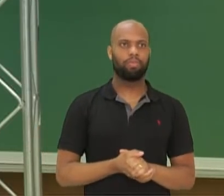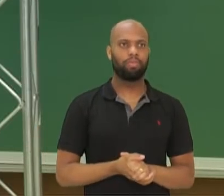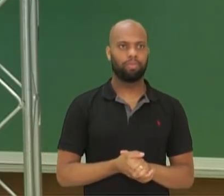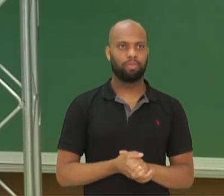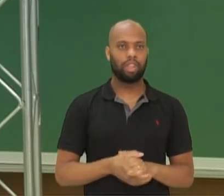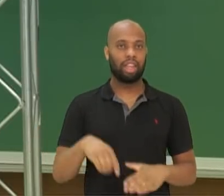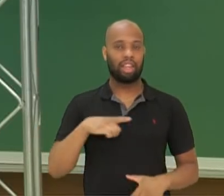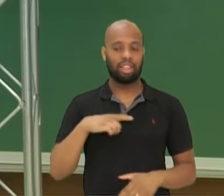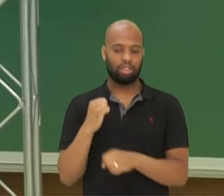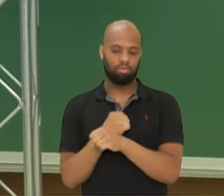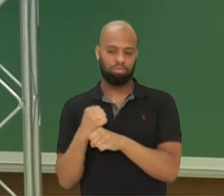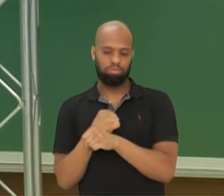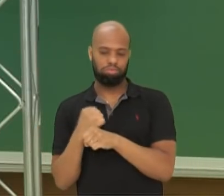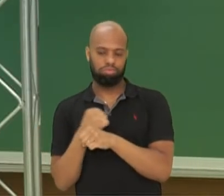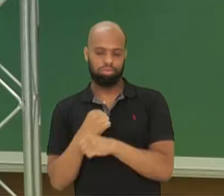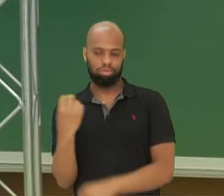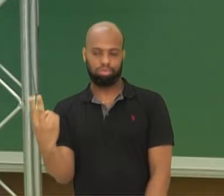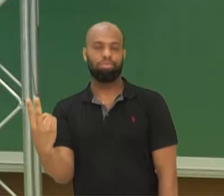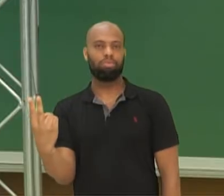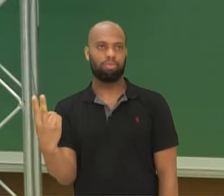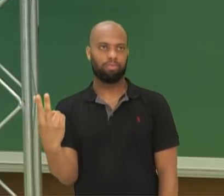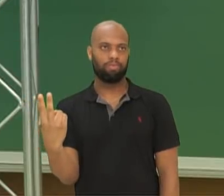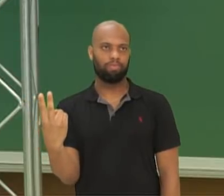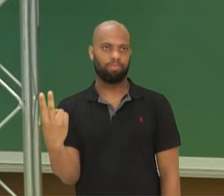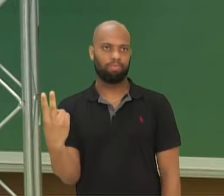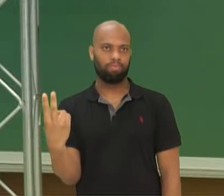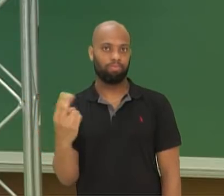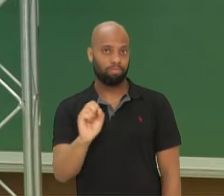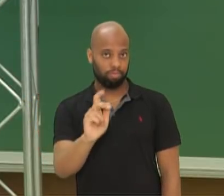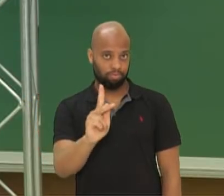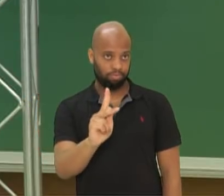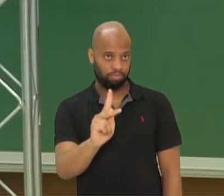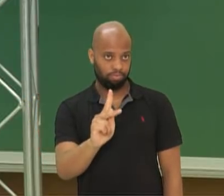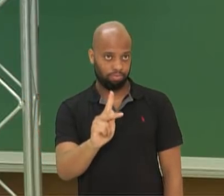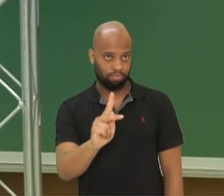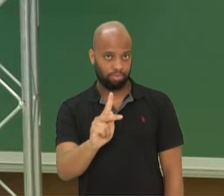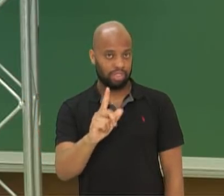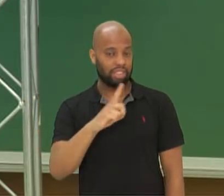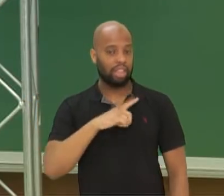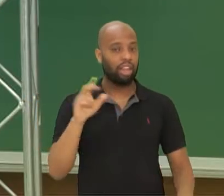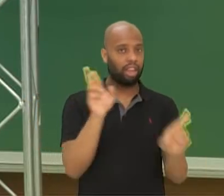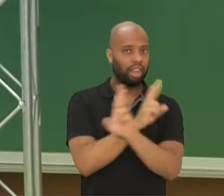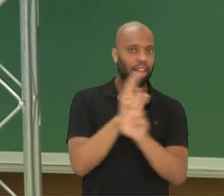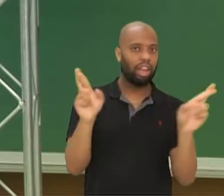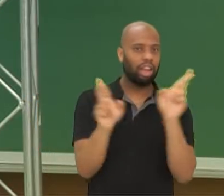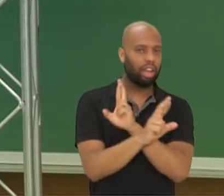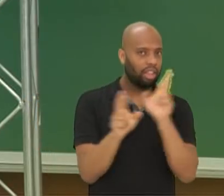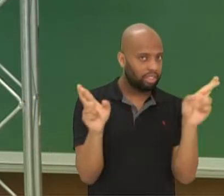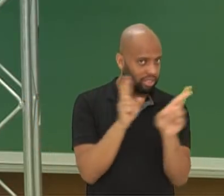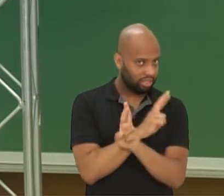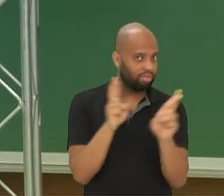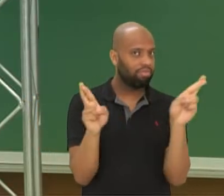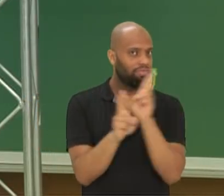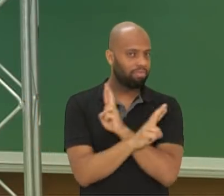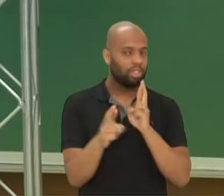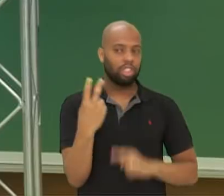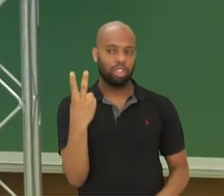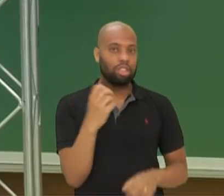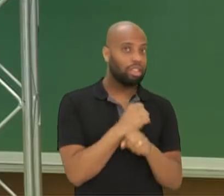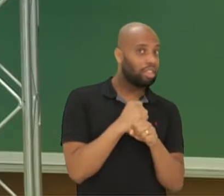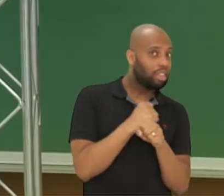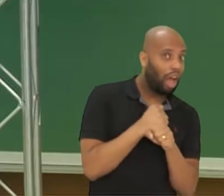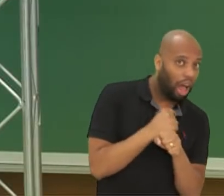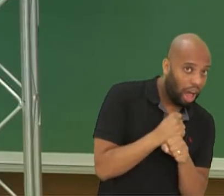E aqui a experiência do trabalhador é de 2 anos. Hein? Tem relação aí, tem relação no 2